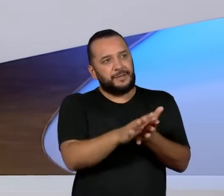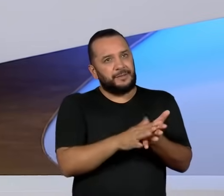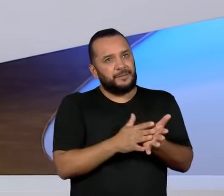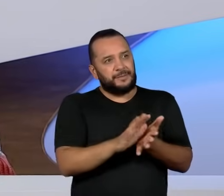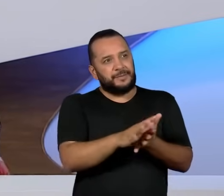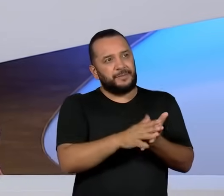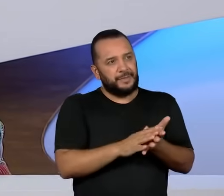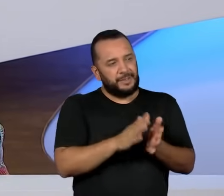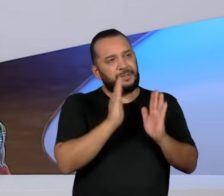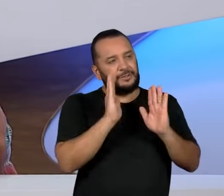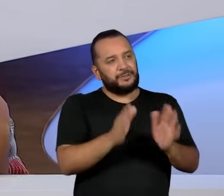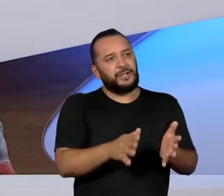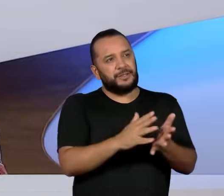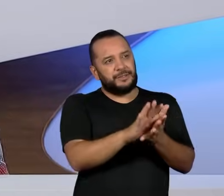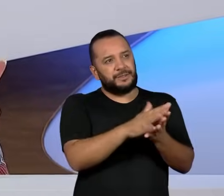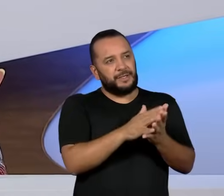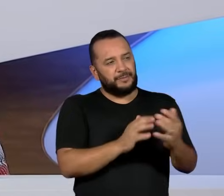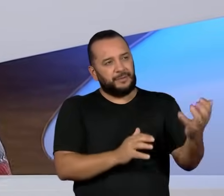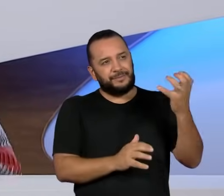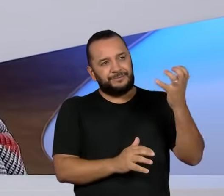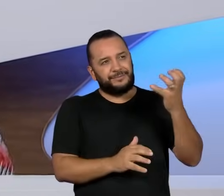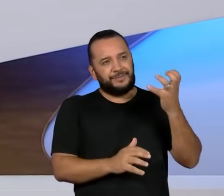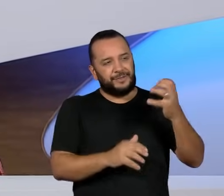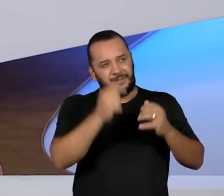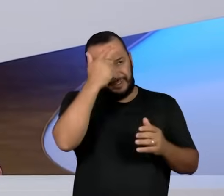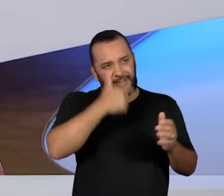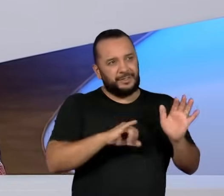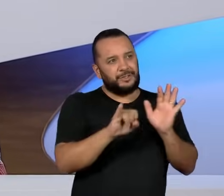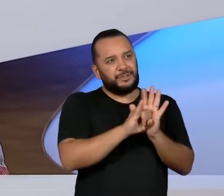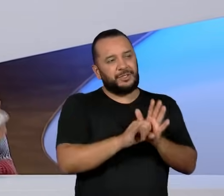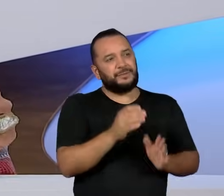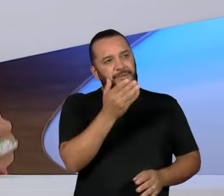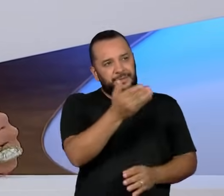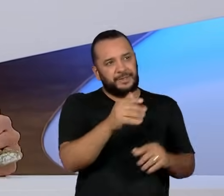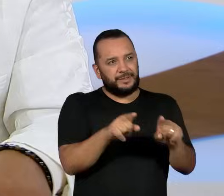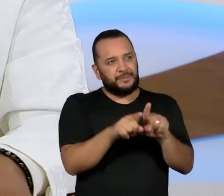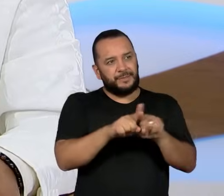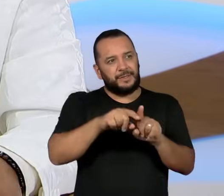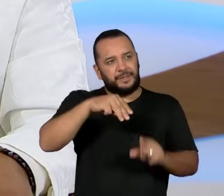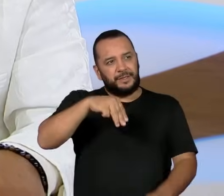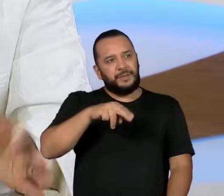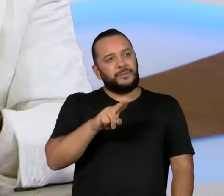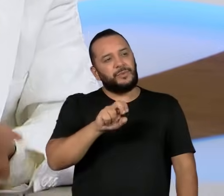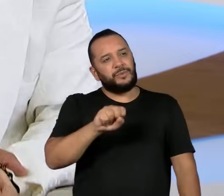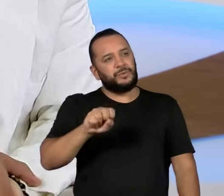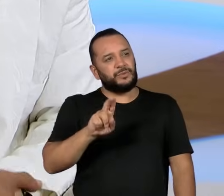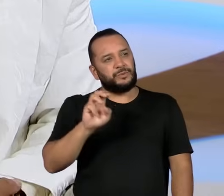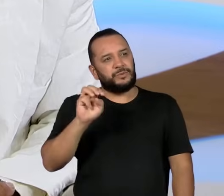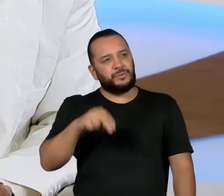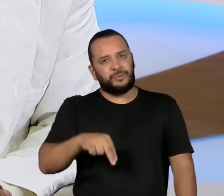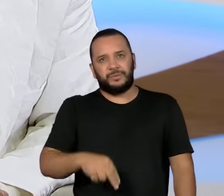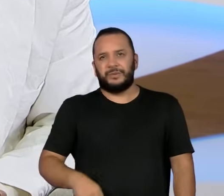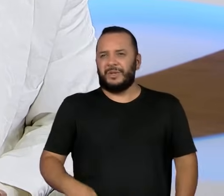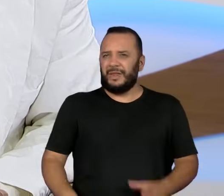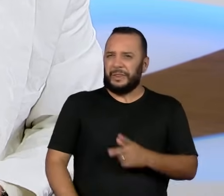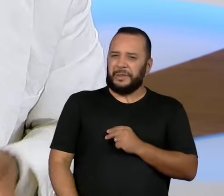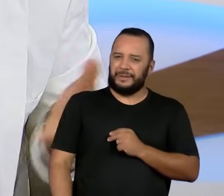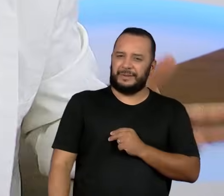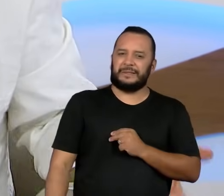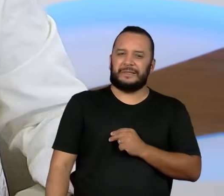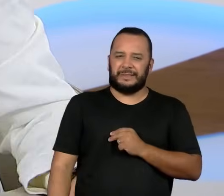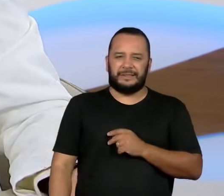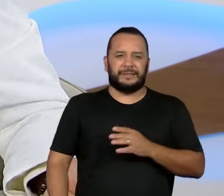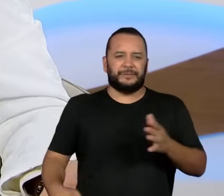de formador de identidade, para você e para o Mussum. Nossa,